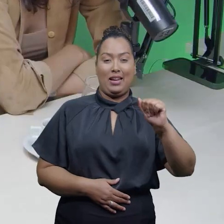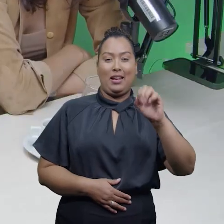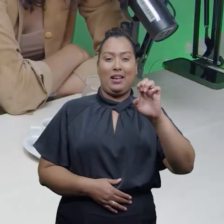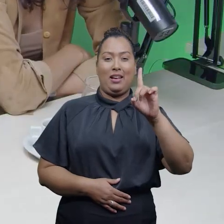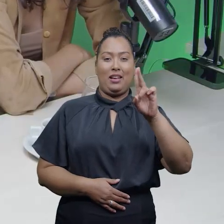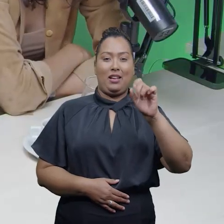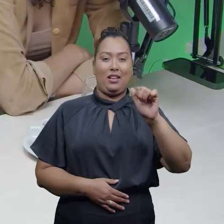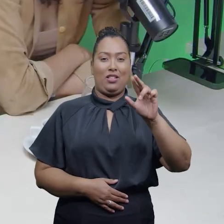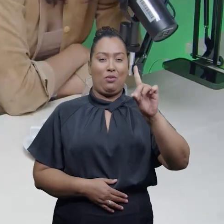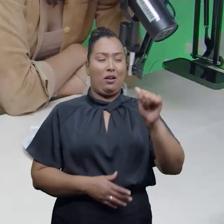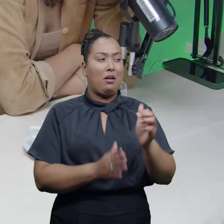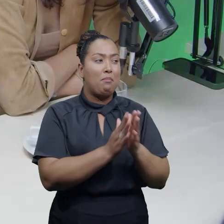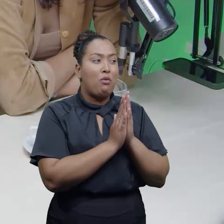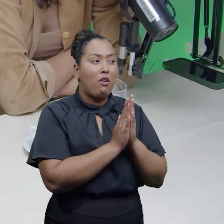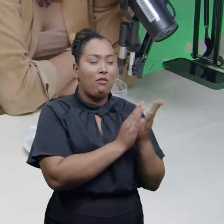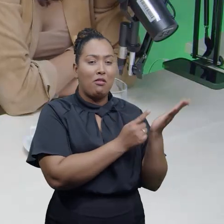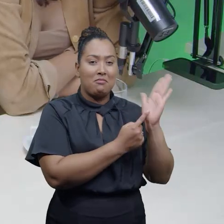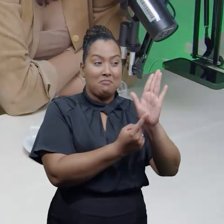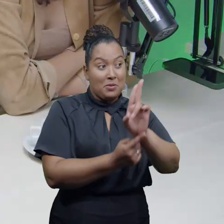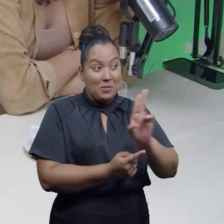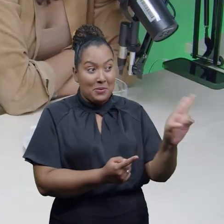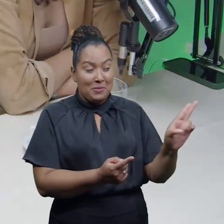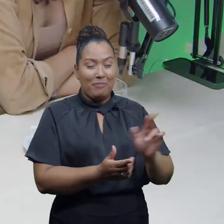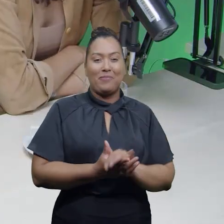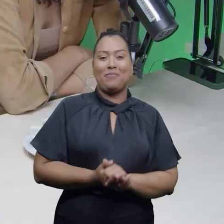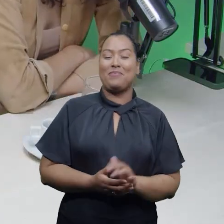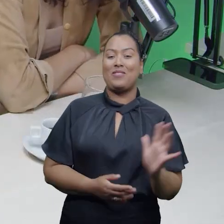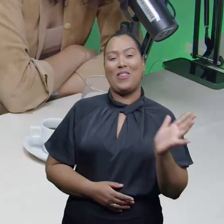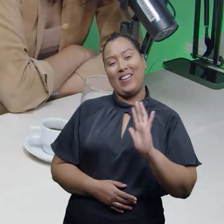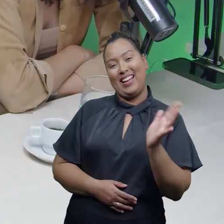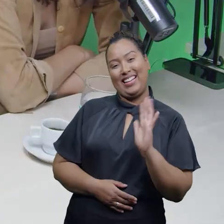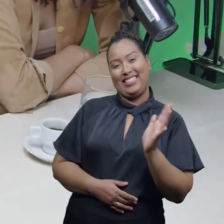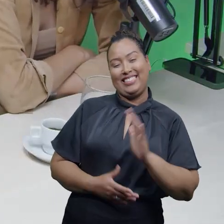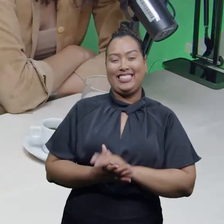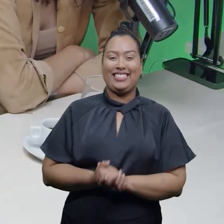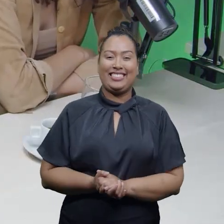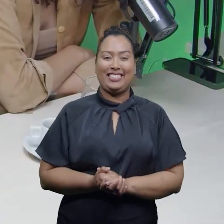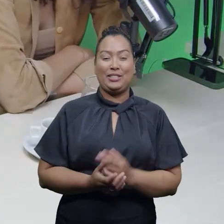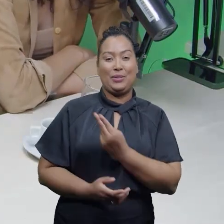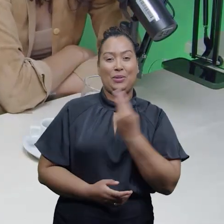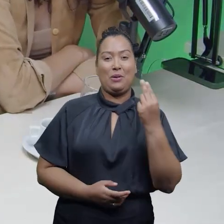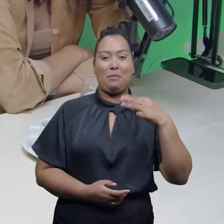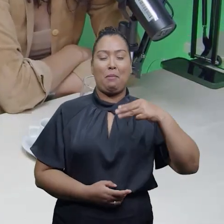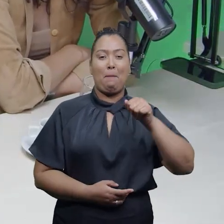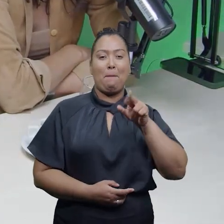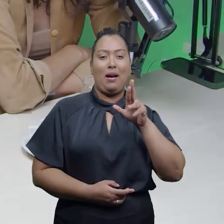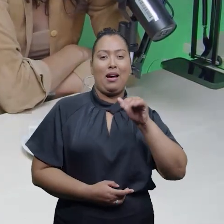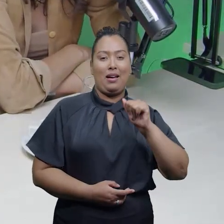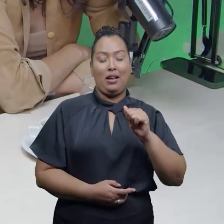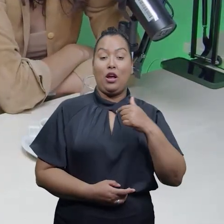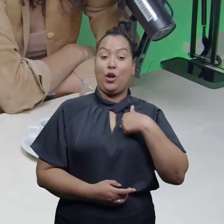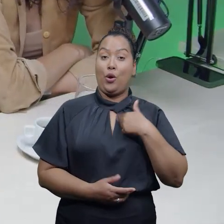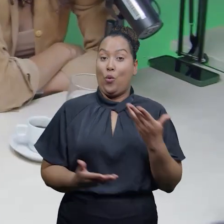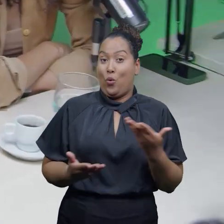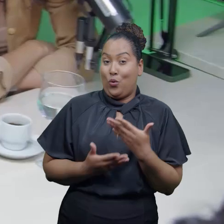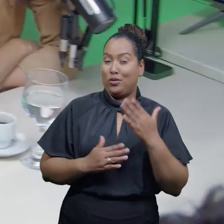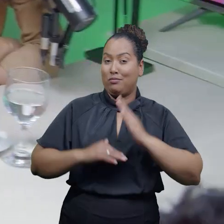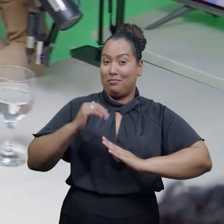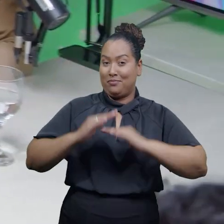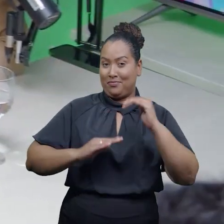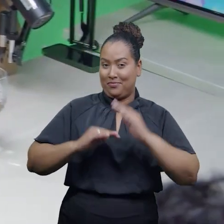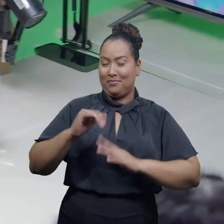Maria Eduarda Cerejo. Por favor, se apresente. Oi, pessoal. Eu me chamo Maria Eduarda, eu estou